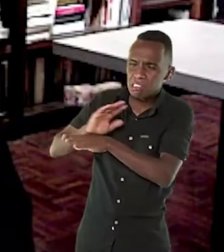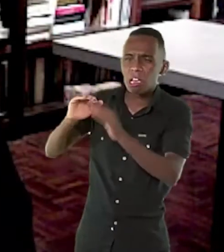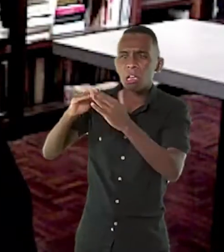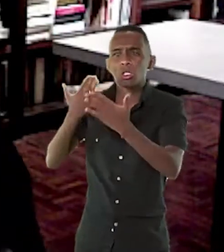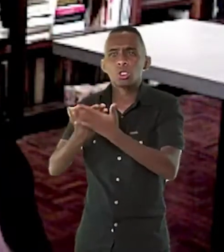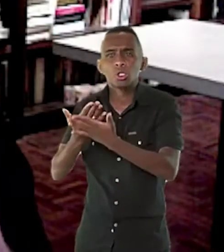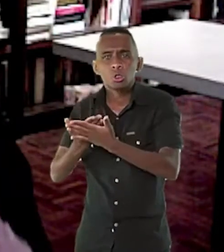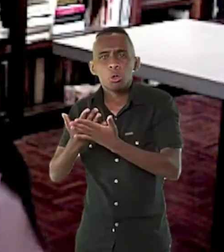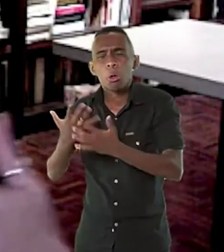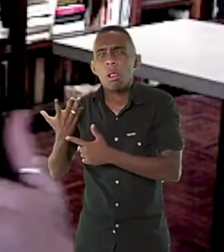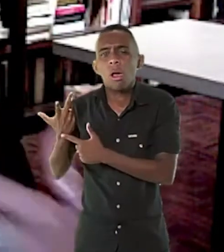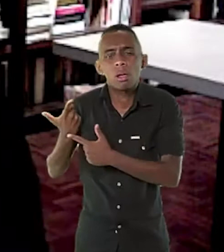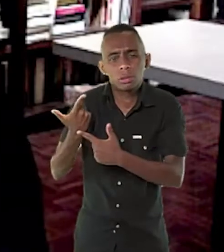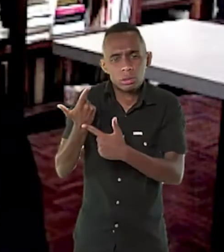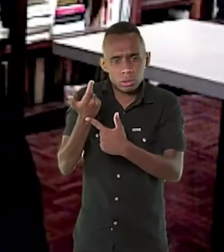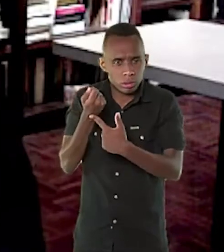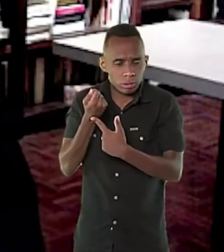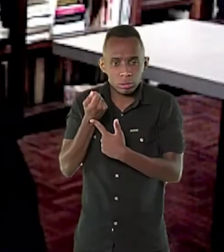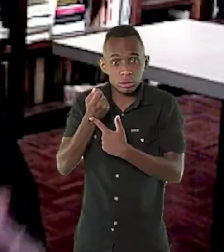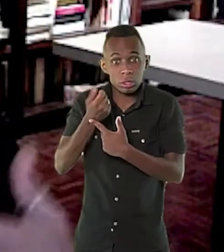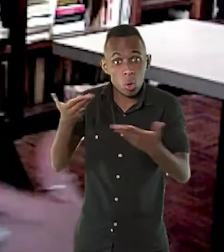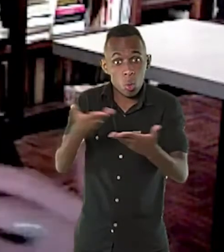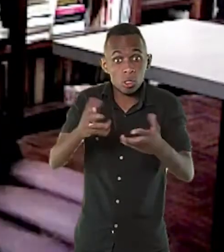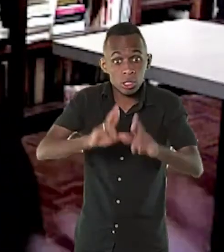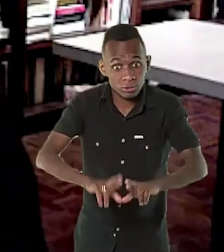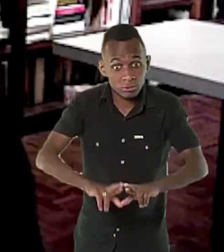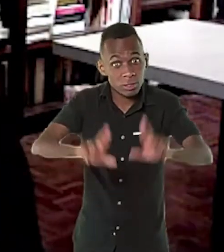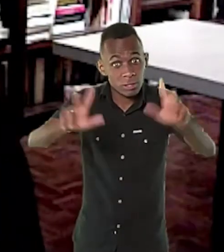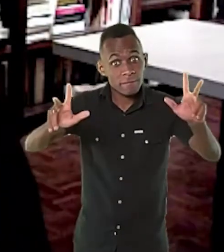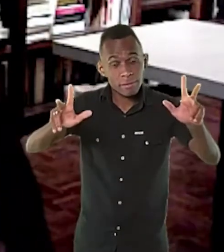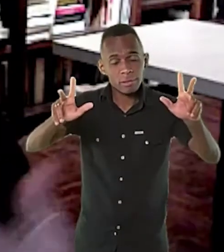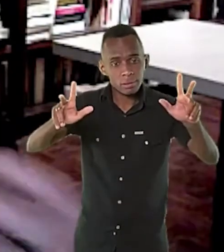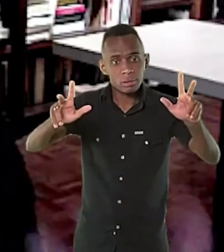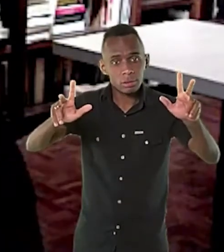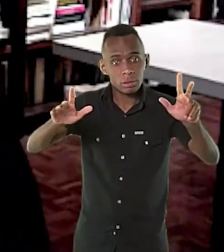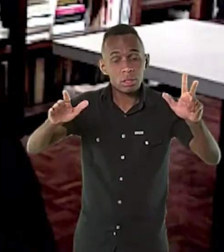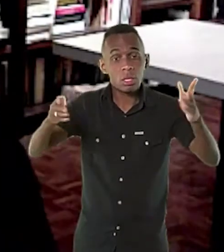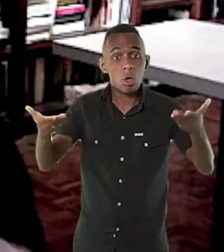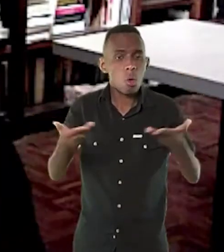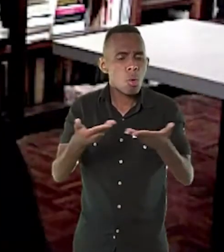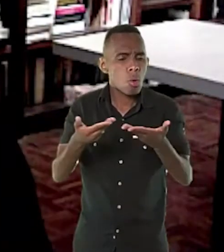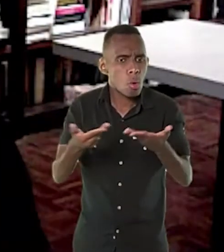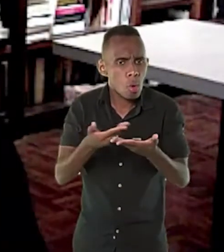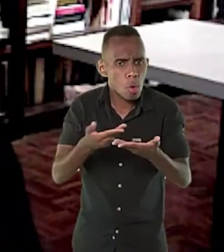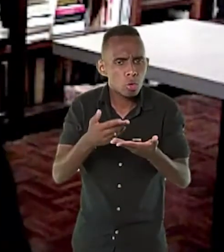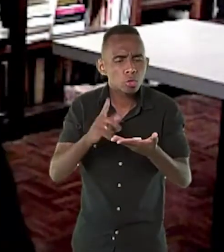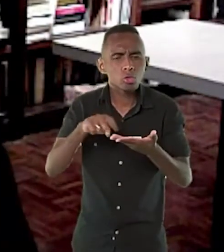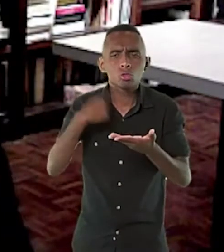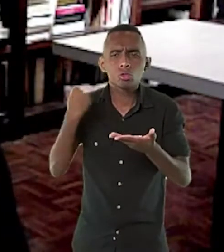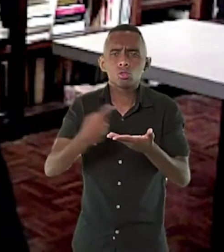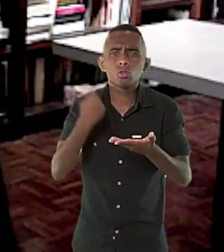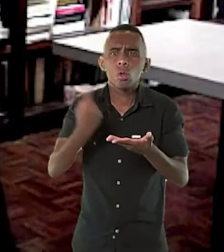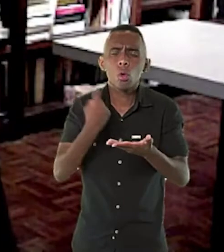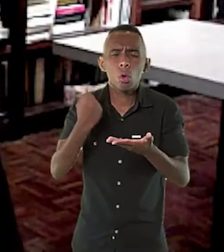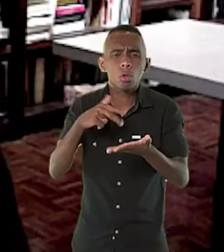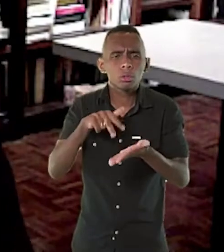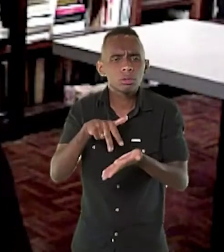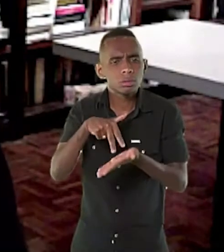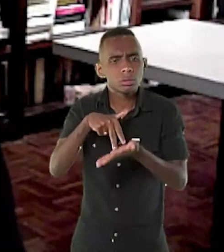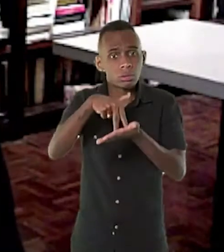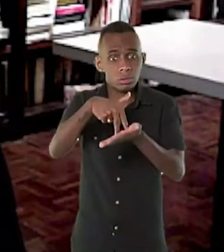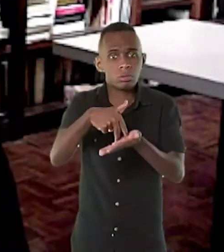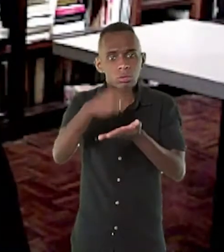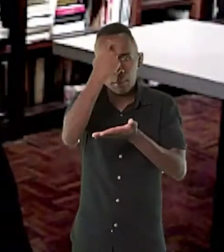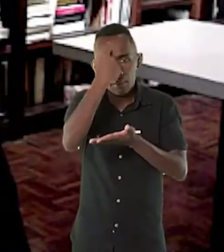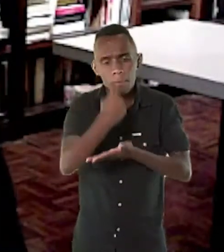de arte, e que passam a nos colocar e modelizar outras estéticas.